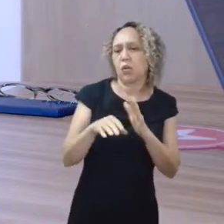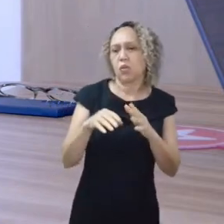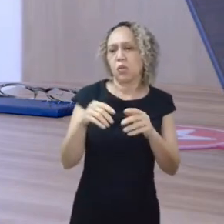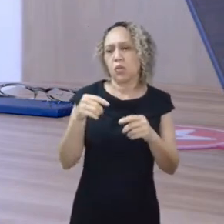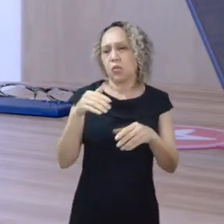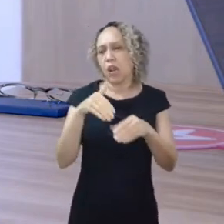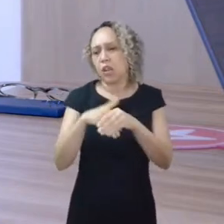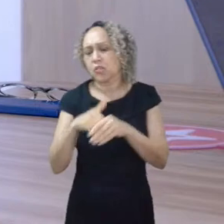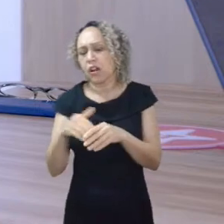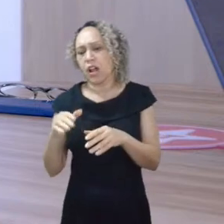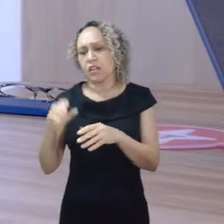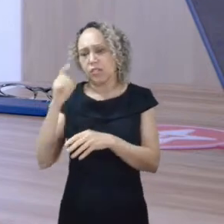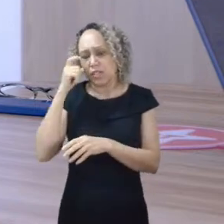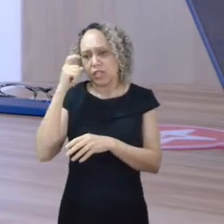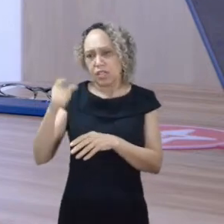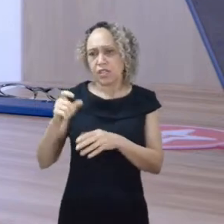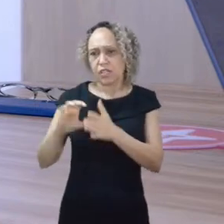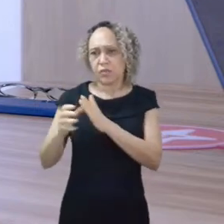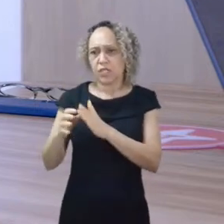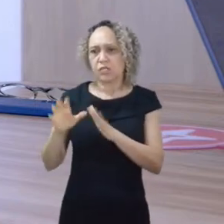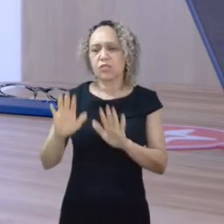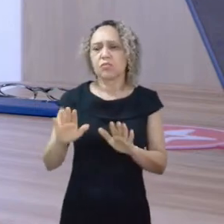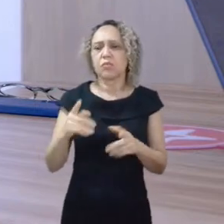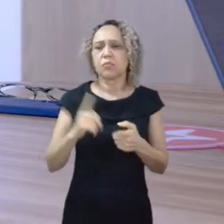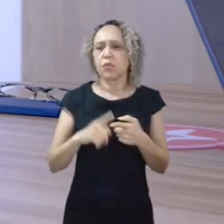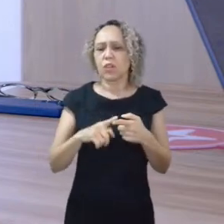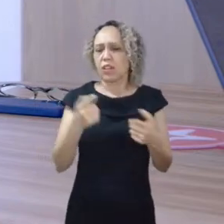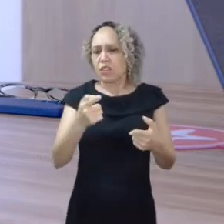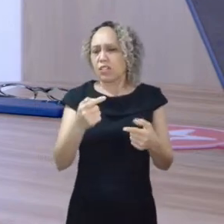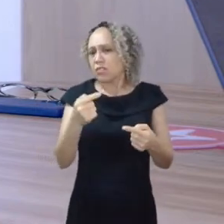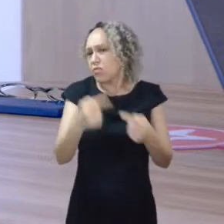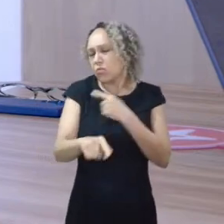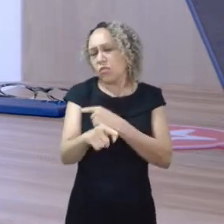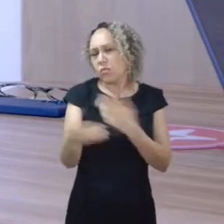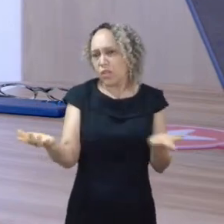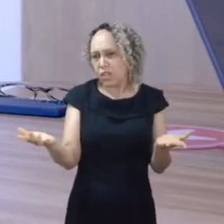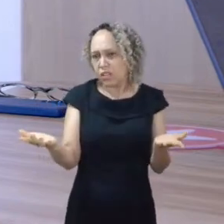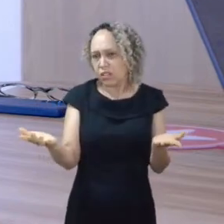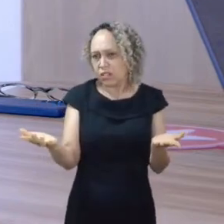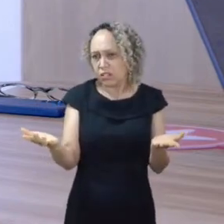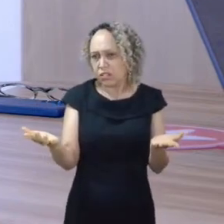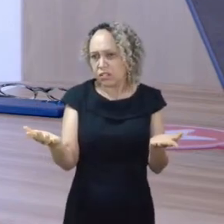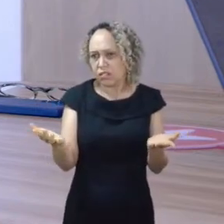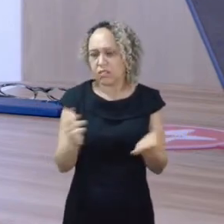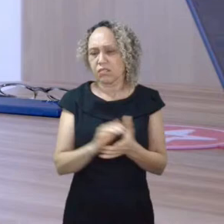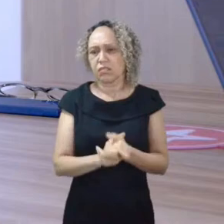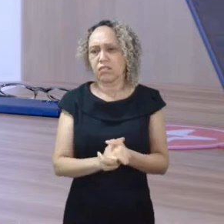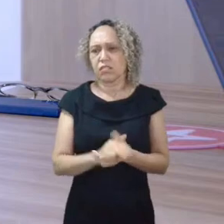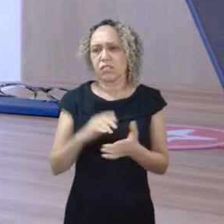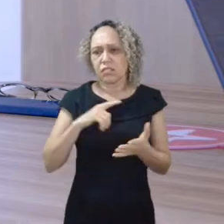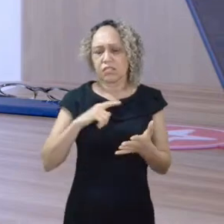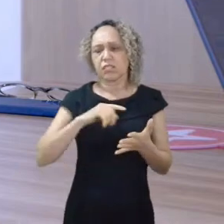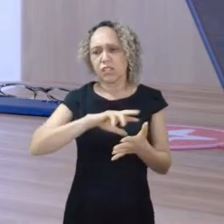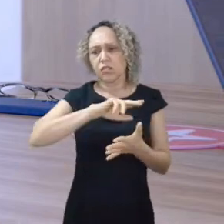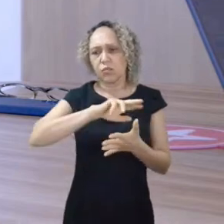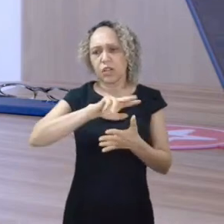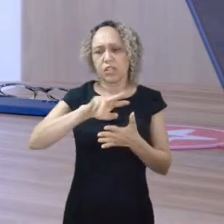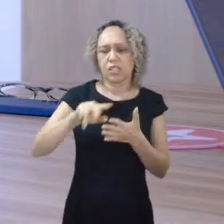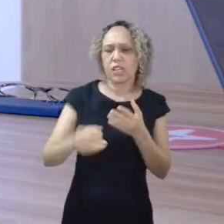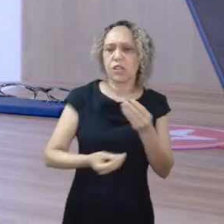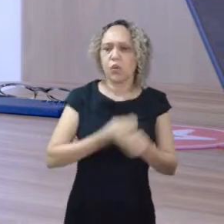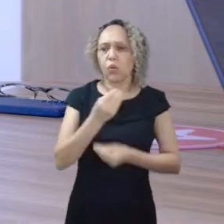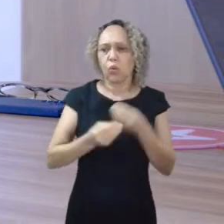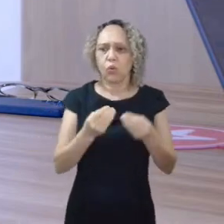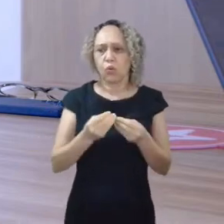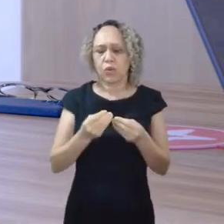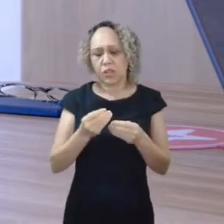Por quê? Porque ela entendeu que não seria lucrativo promover, porque ela teria que, em tese, promover uma série de alterações na forma como estava permitido os